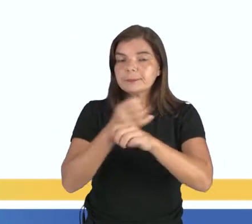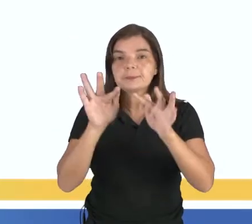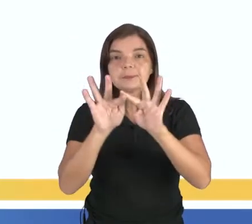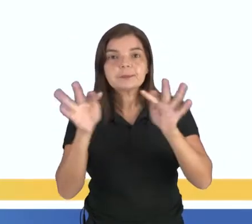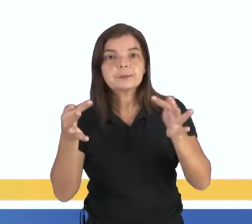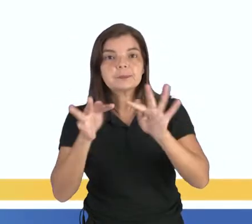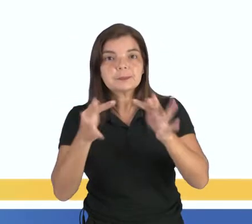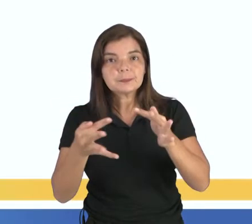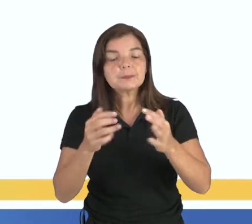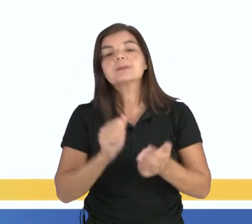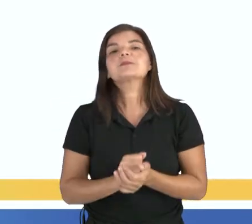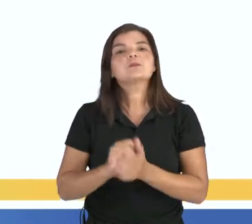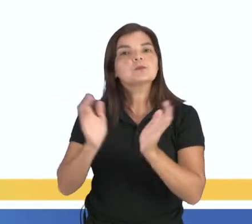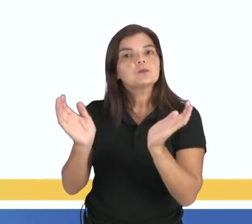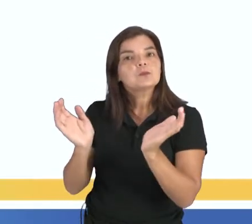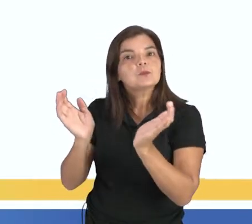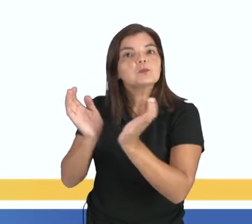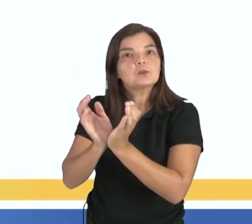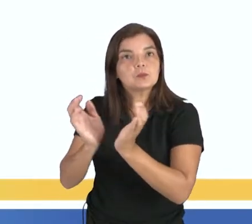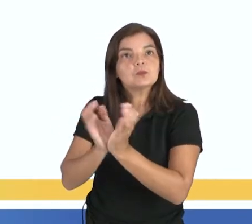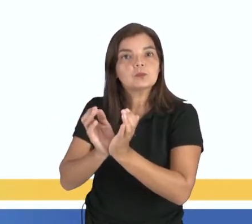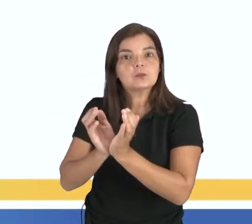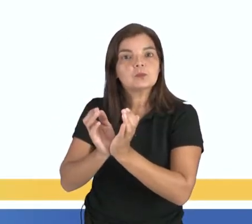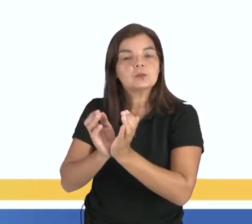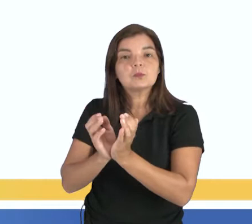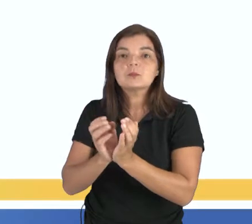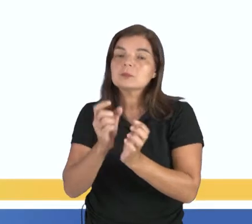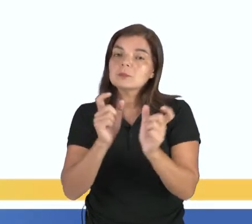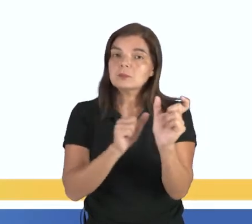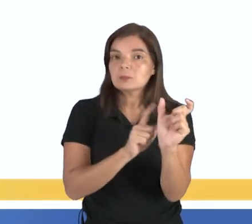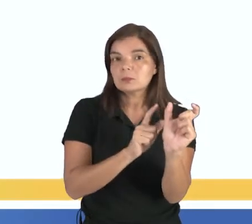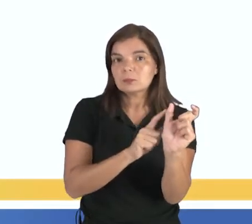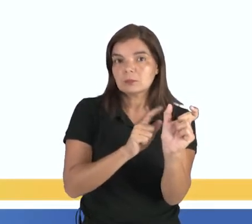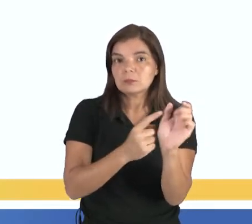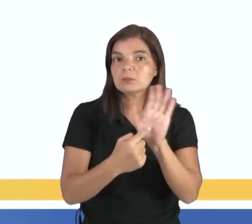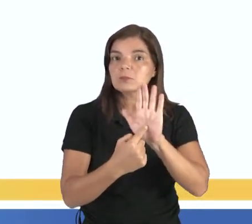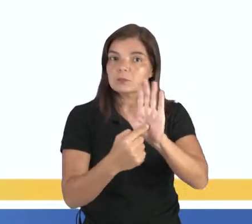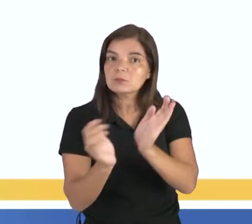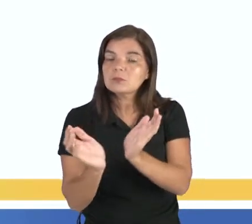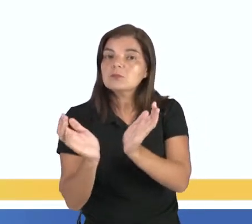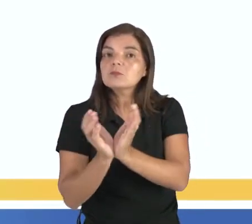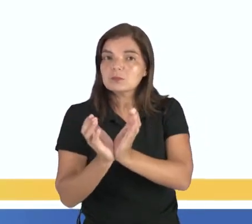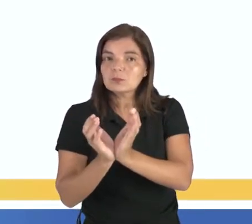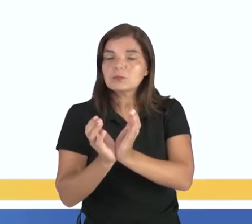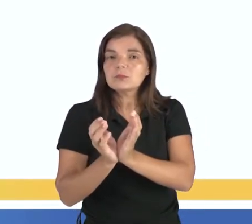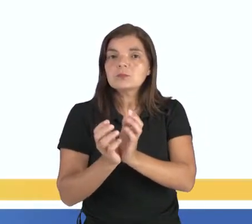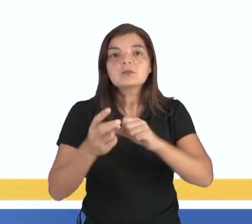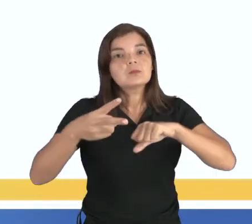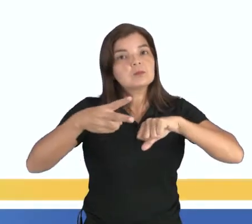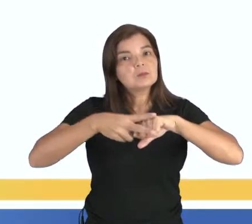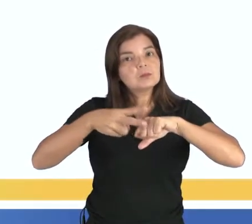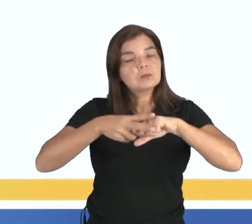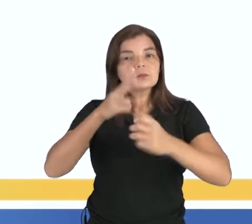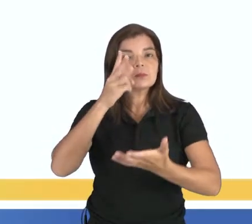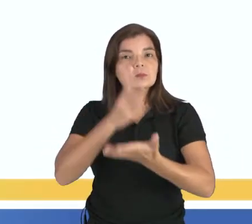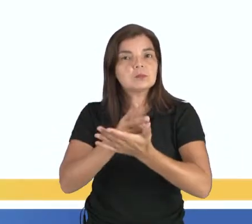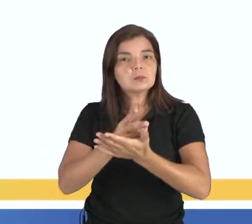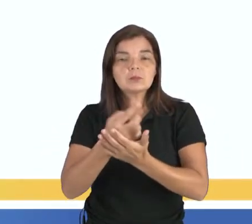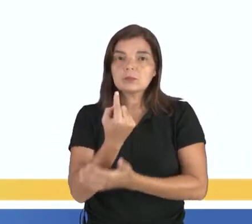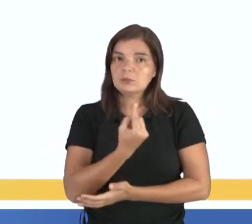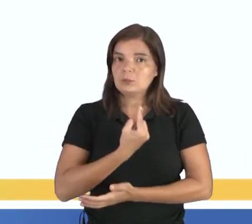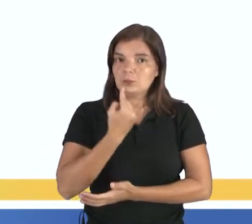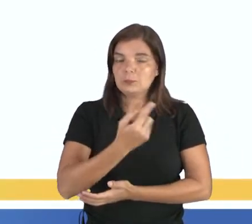o sujeito for coletivo, ou seja, uma palavra que indica um sujeito coletivo, o verbo deve estar sempre no